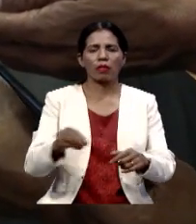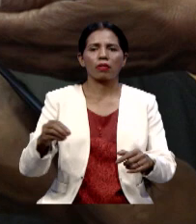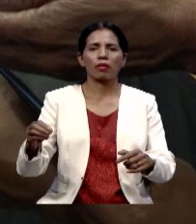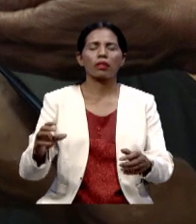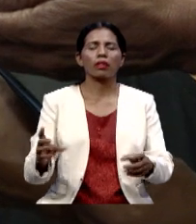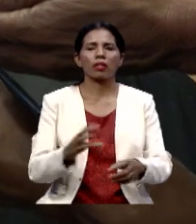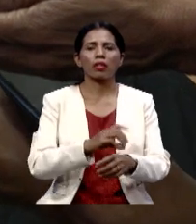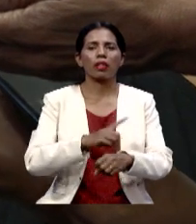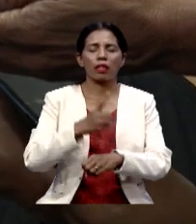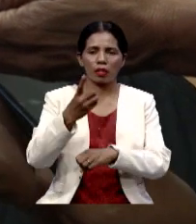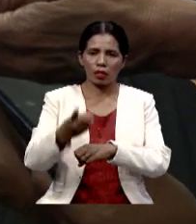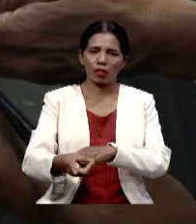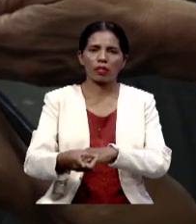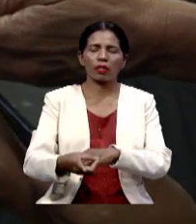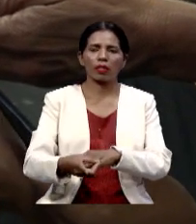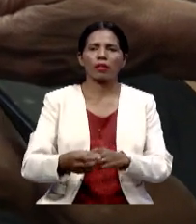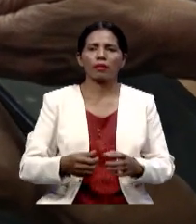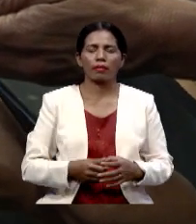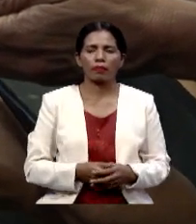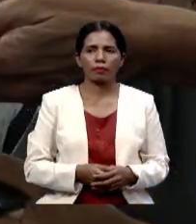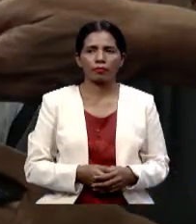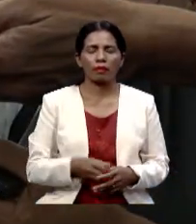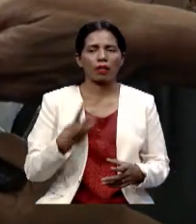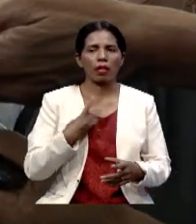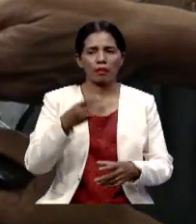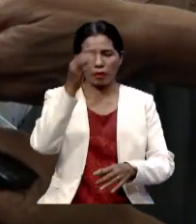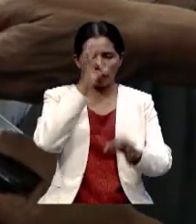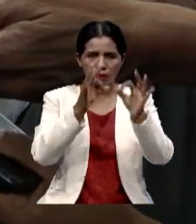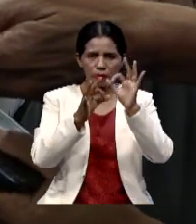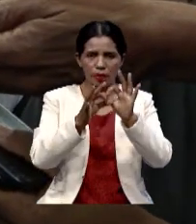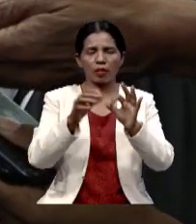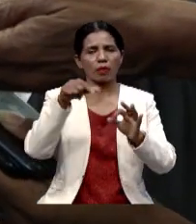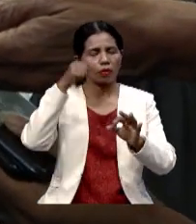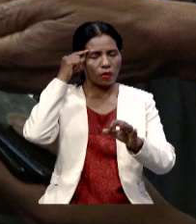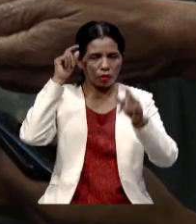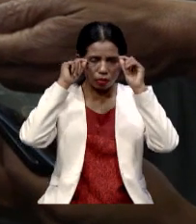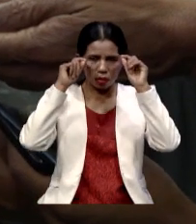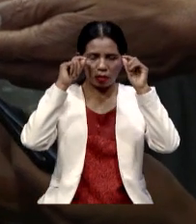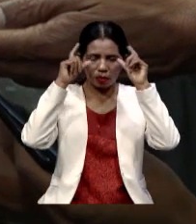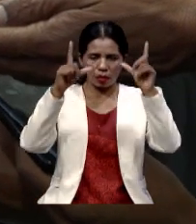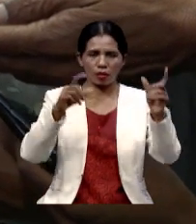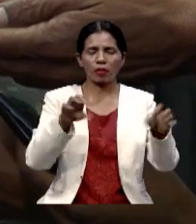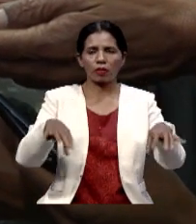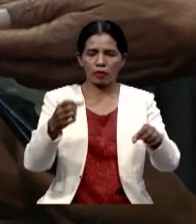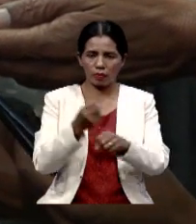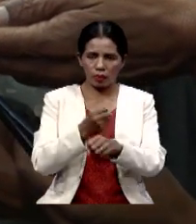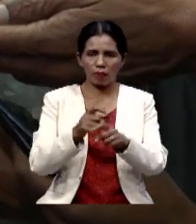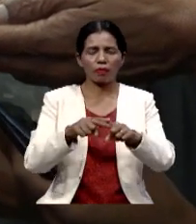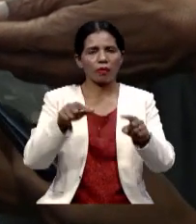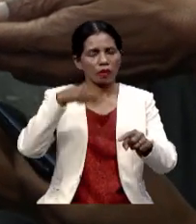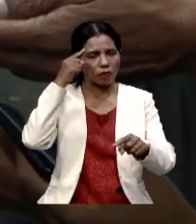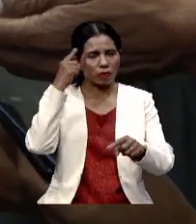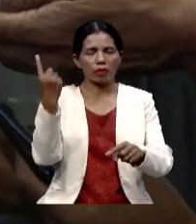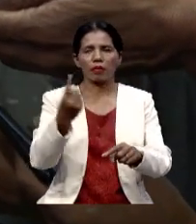senti du condolence mos ba ita hoto ne ami fier govern Timor Leste mos halo le esforço para unsa lor fila matisima e be govern korea mos na